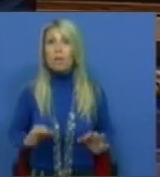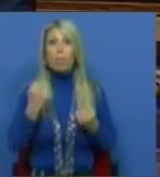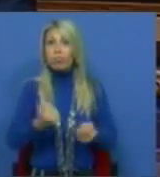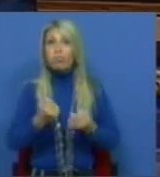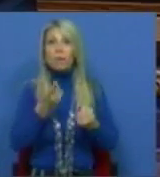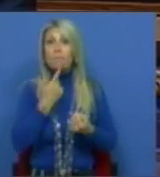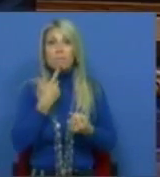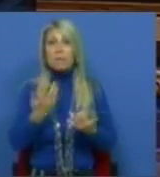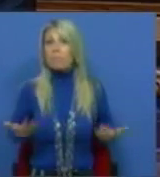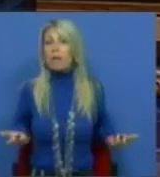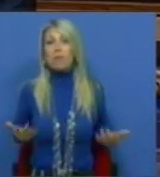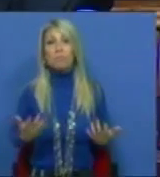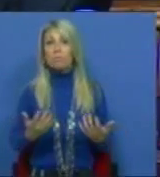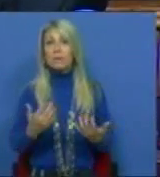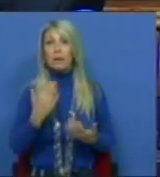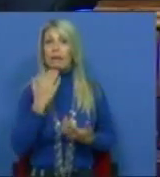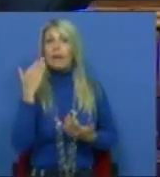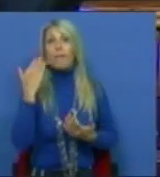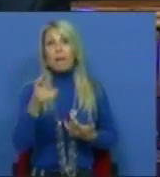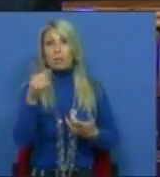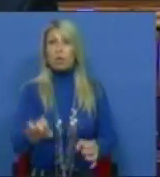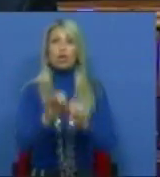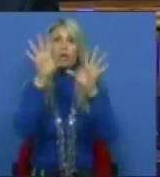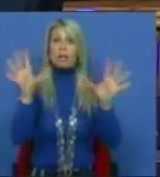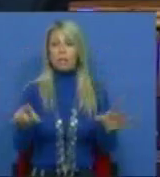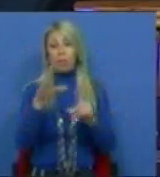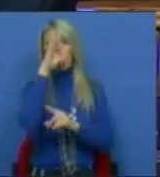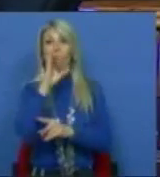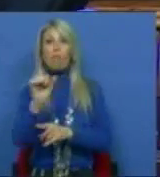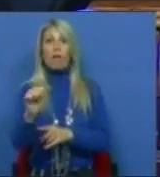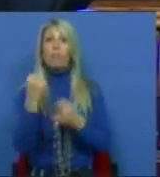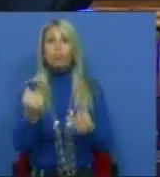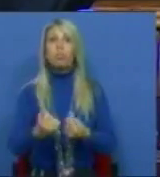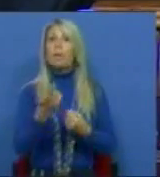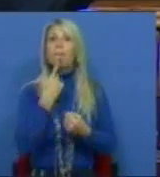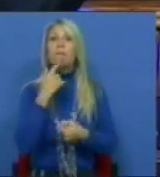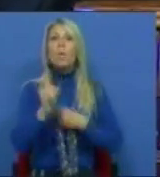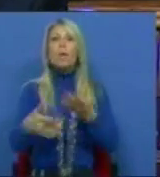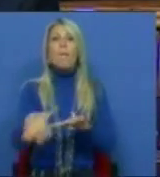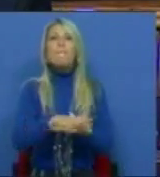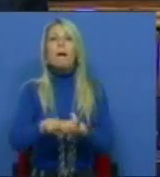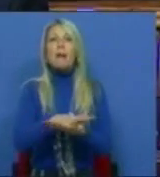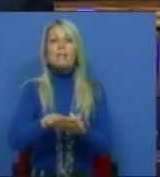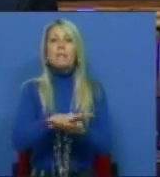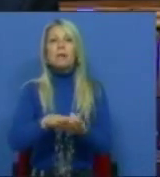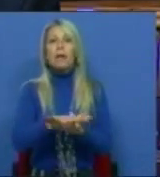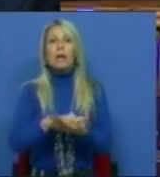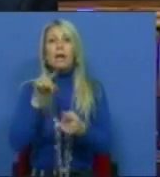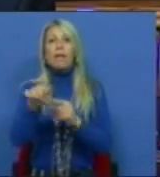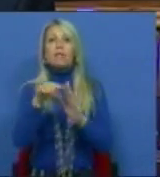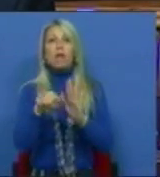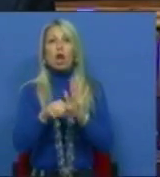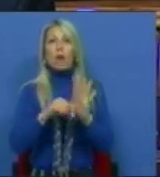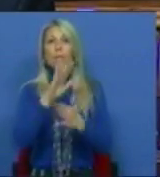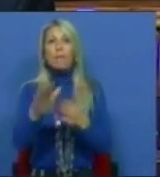entender, aliás, peço esse esclarecimento por parte do Governo, não consigo entender o que está na base desta norma,